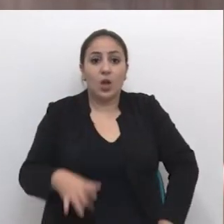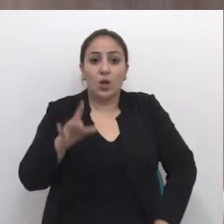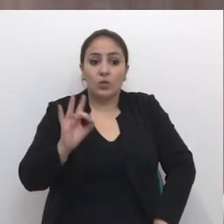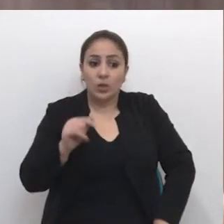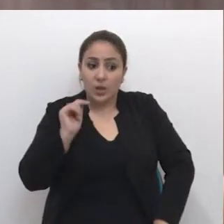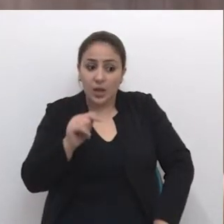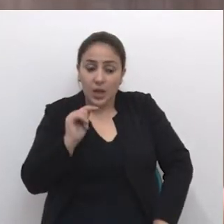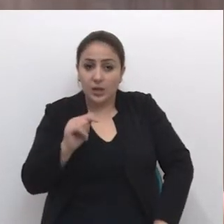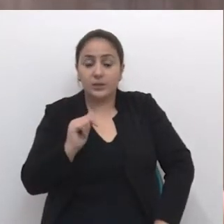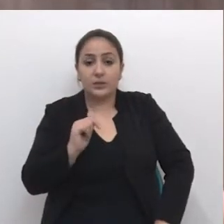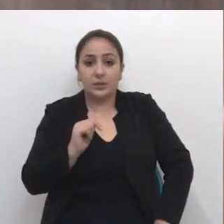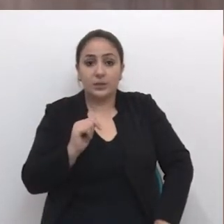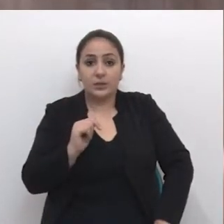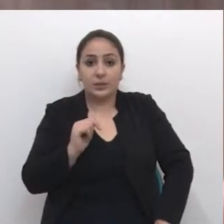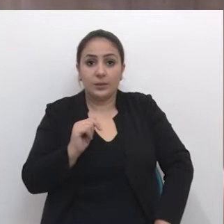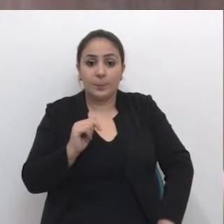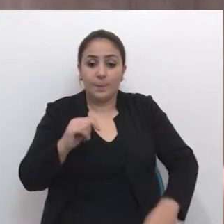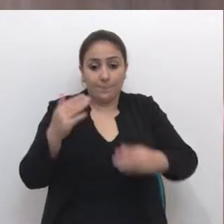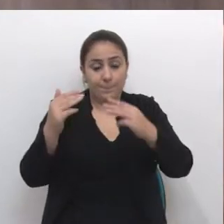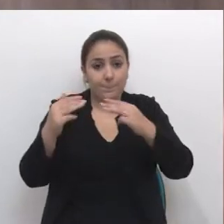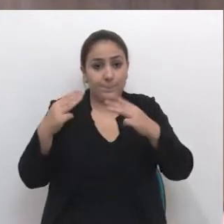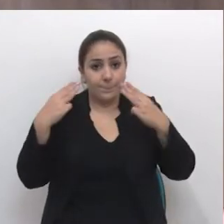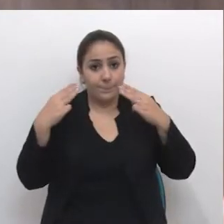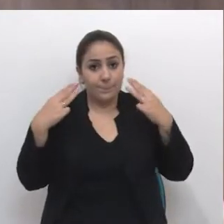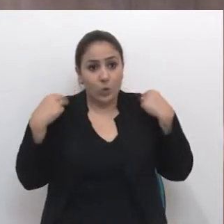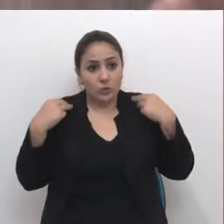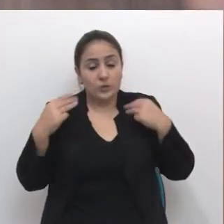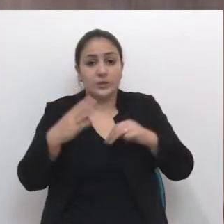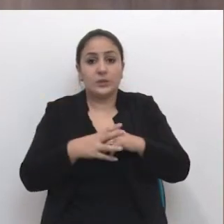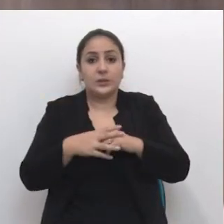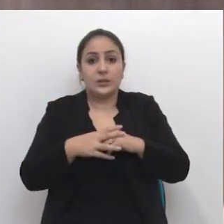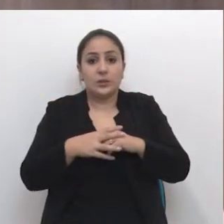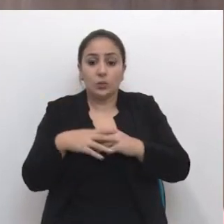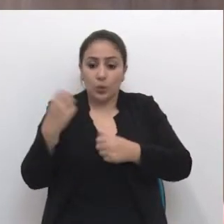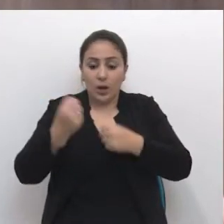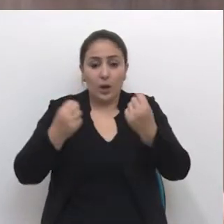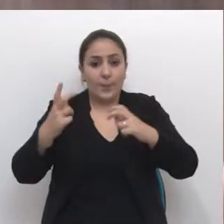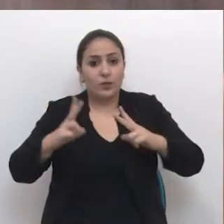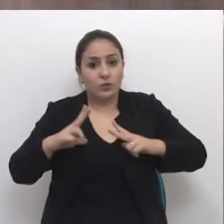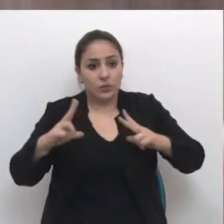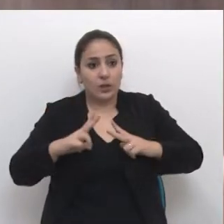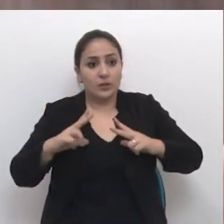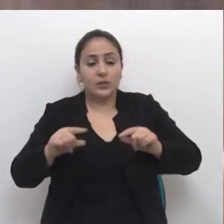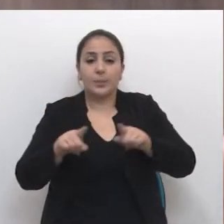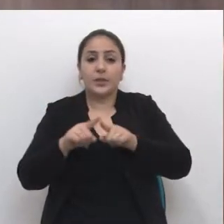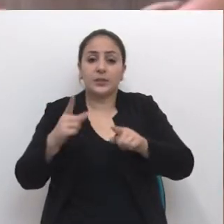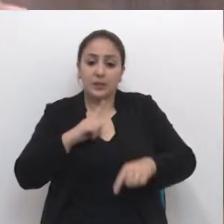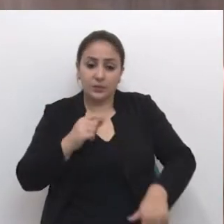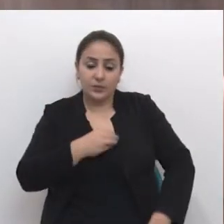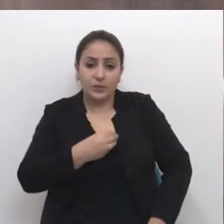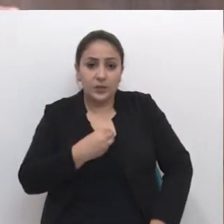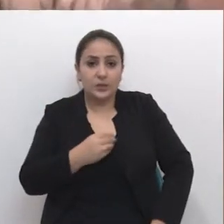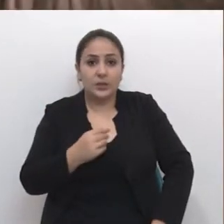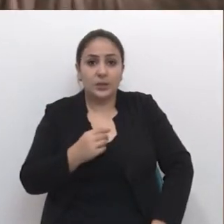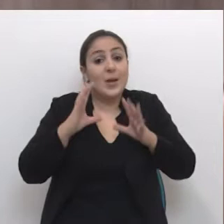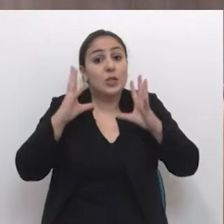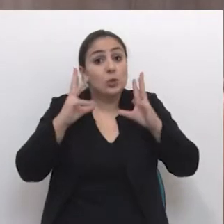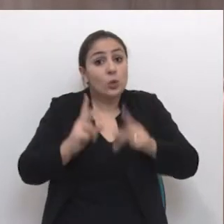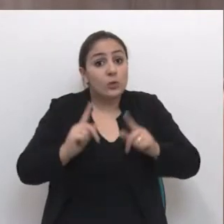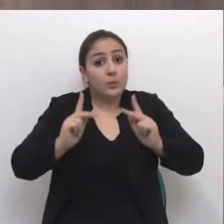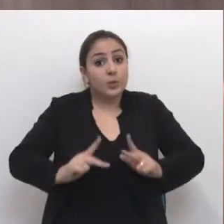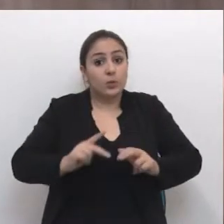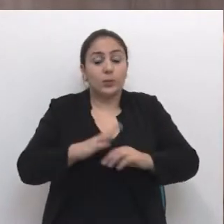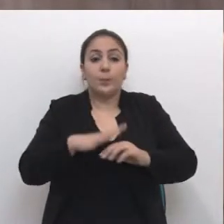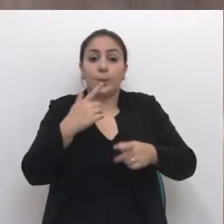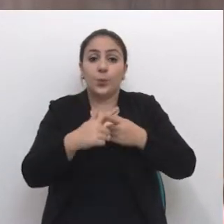que esse motorista drogado de um carro particular com a carteira amador, ele atravessa a pista, o motorista desviado de alguém, ele vai bater